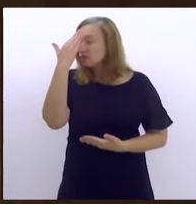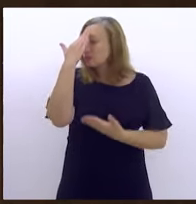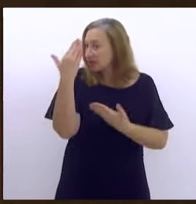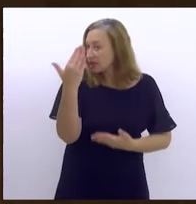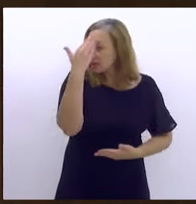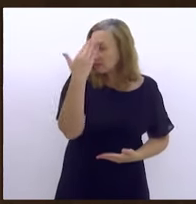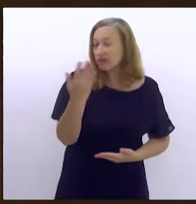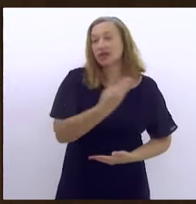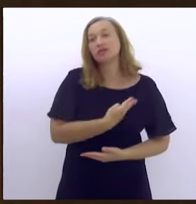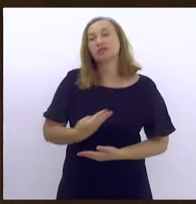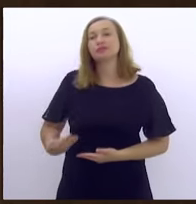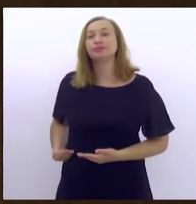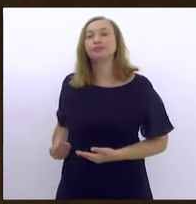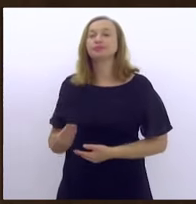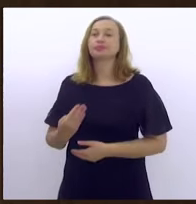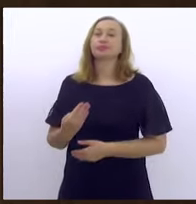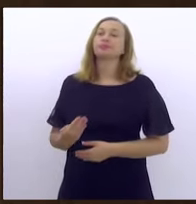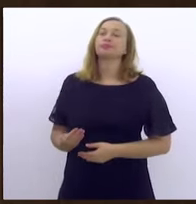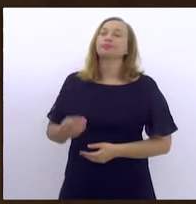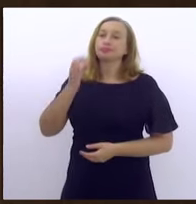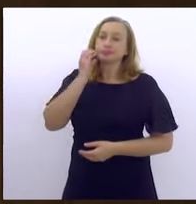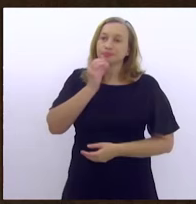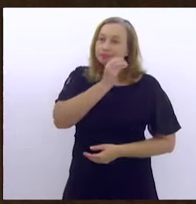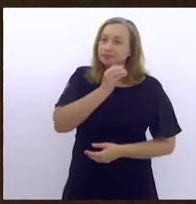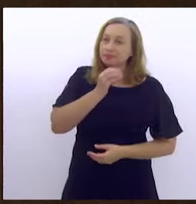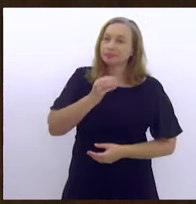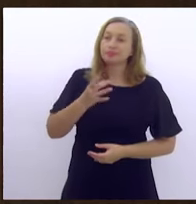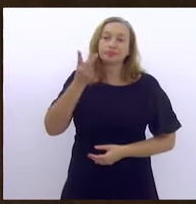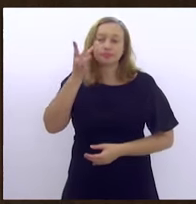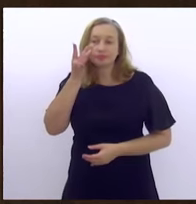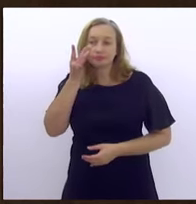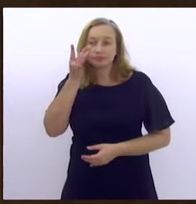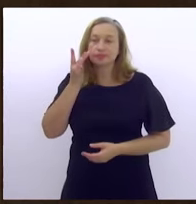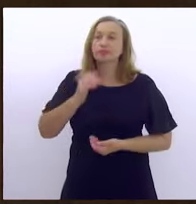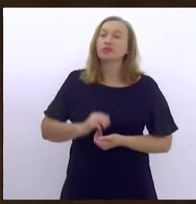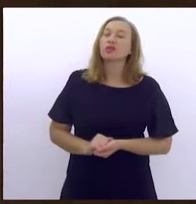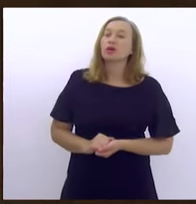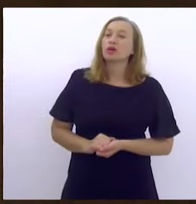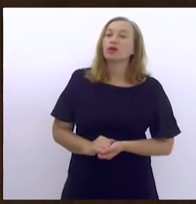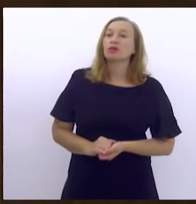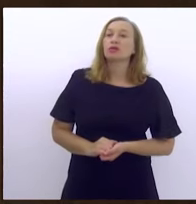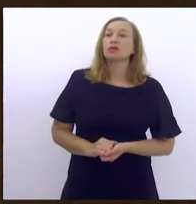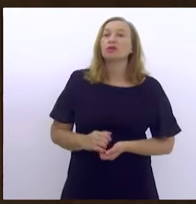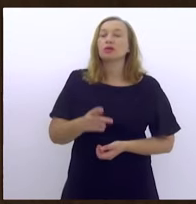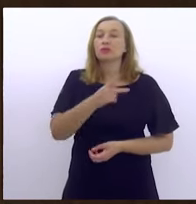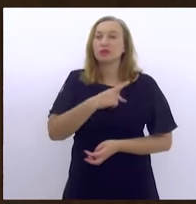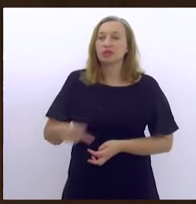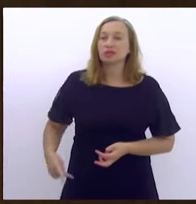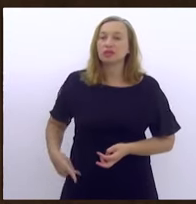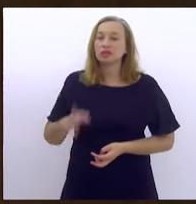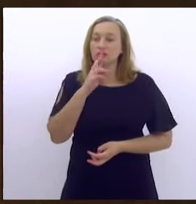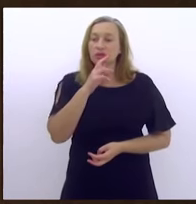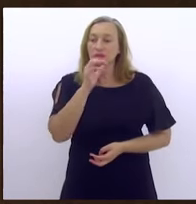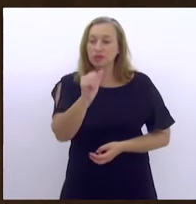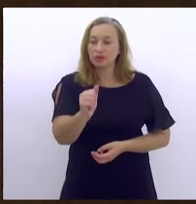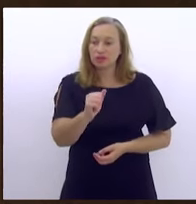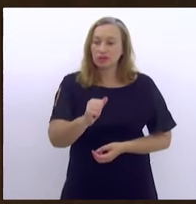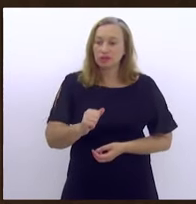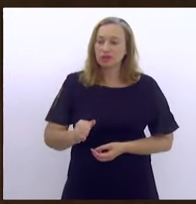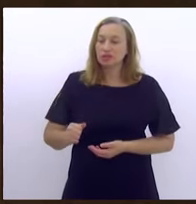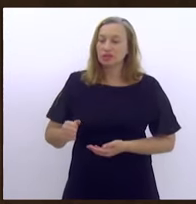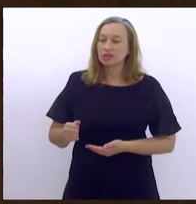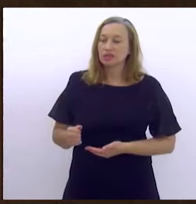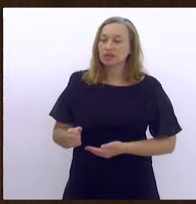ao governador Cláudio Castro pelo segurança presente, ao presidente Rodrigo Bacelar, quando era secretário de